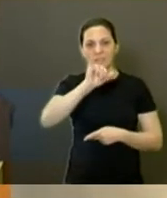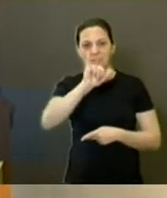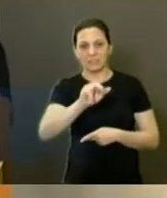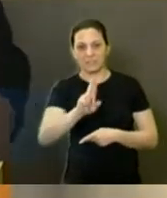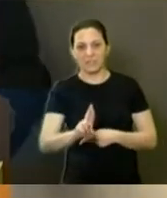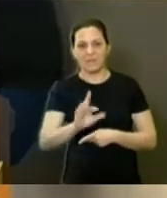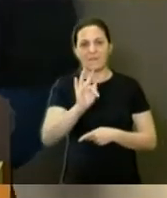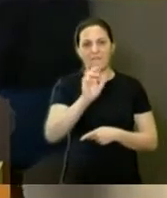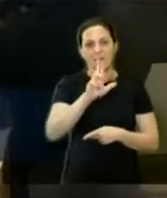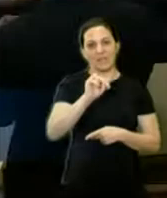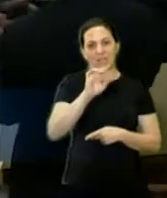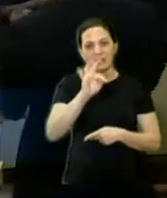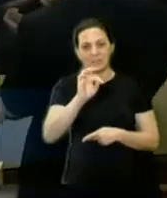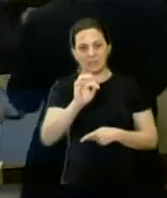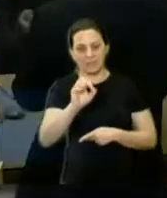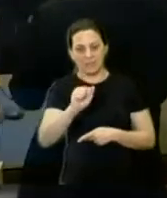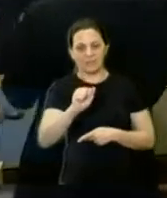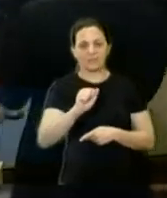Freitas.